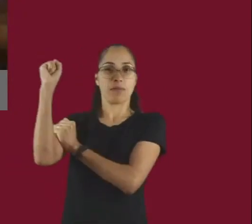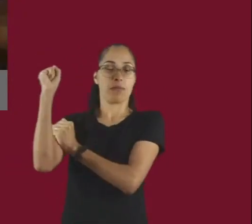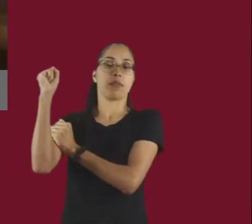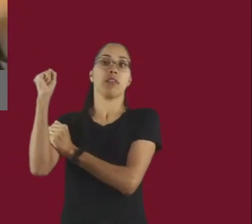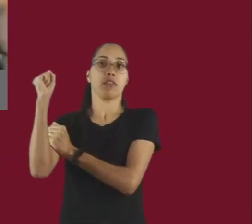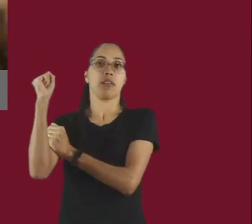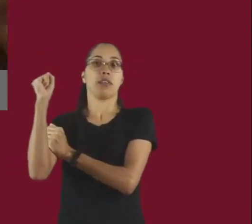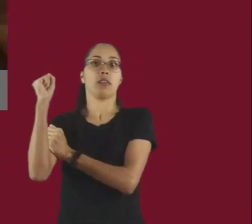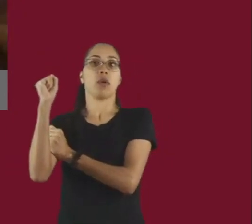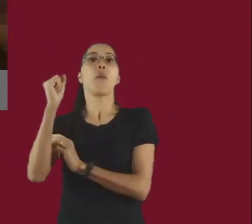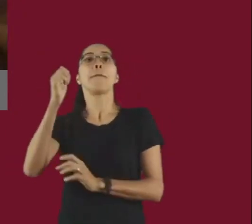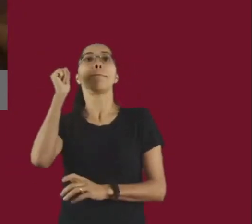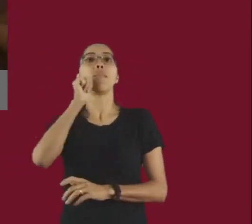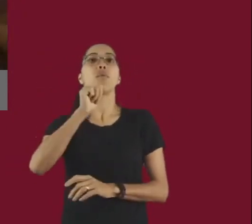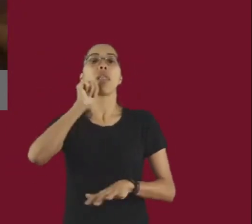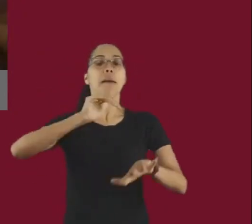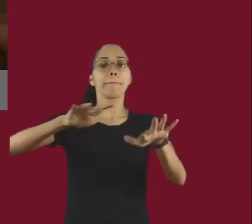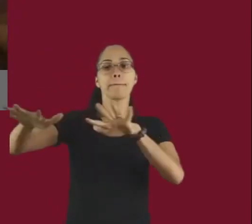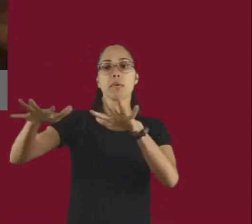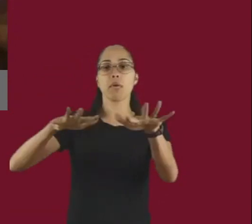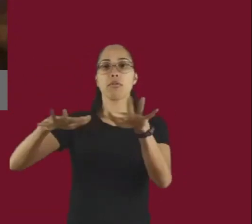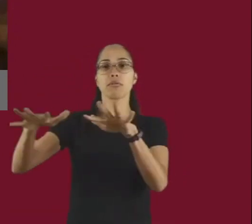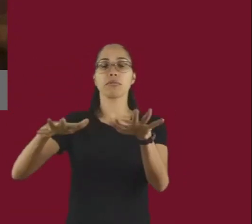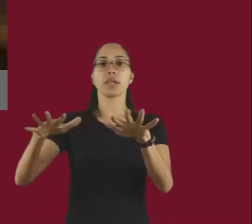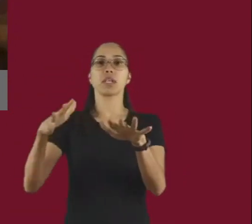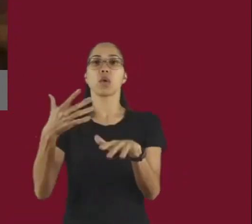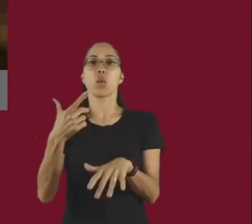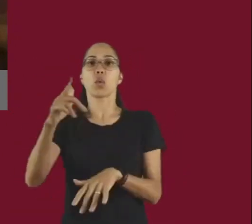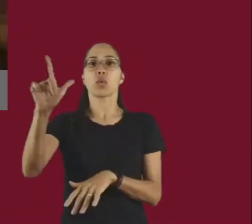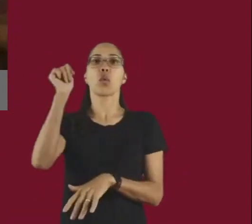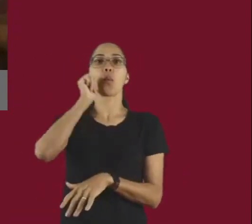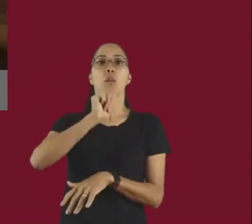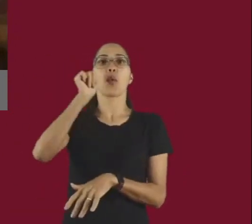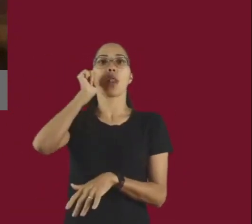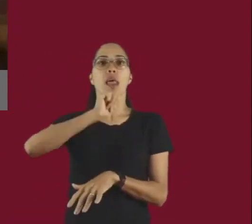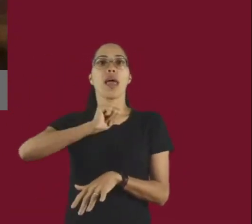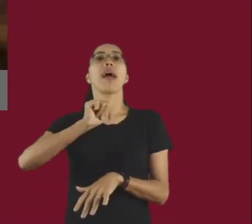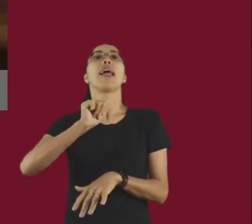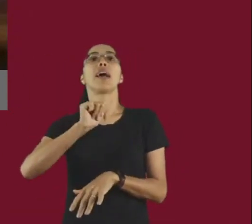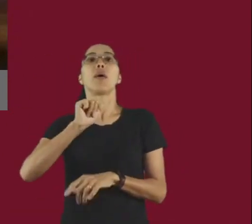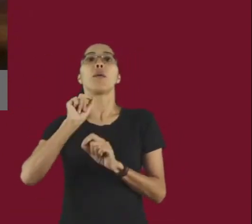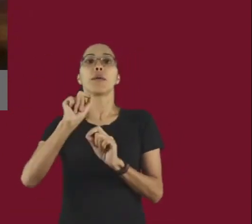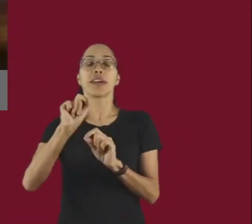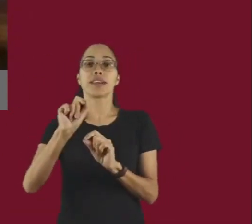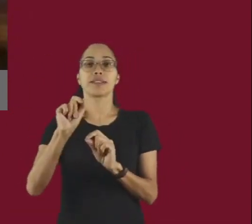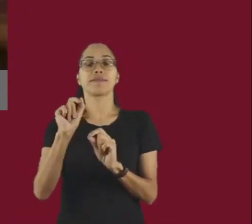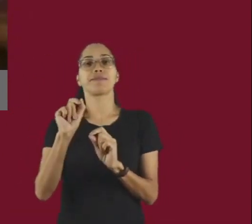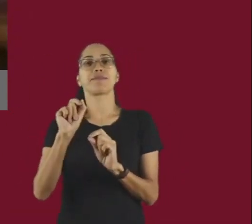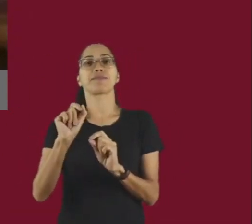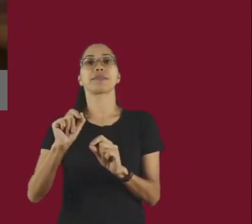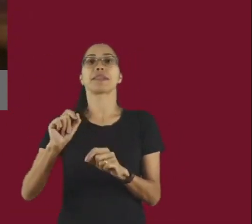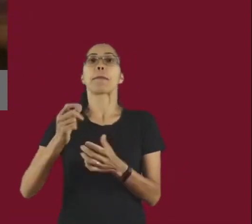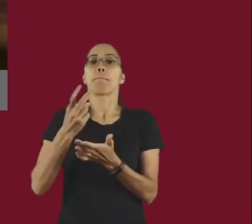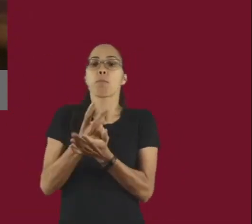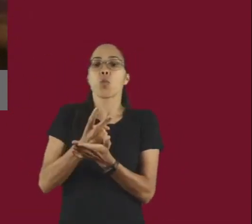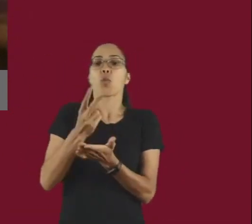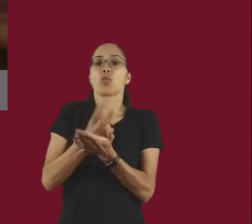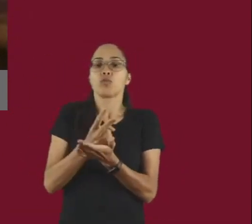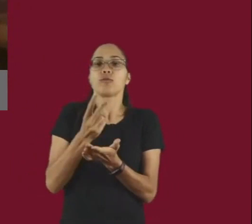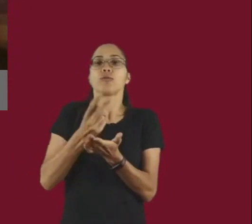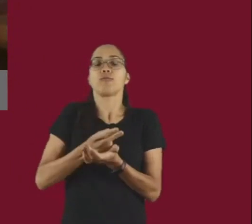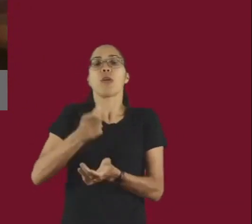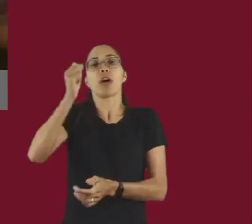bioma, esse movimento todo das mulheres é um movimento, né, de manter a cultura, de resistência,